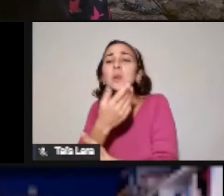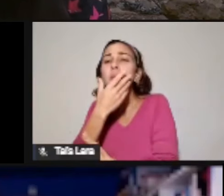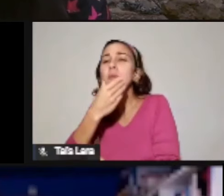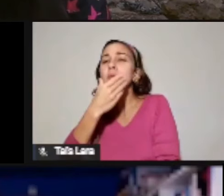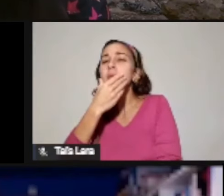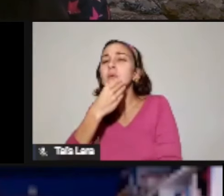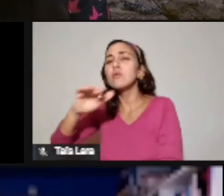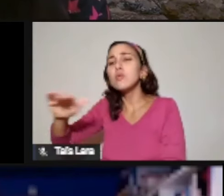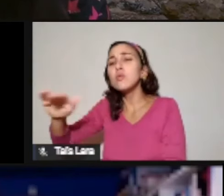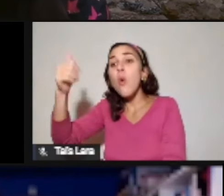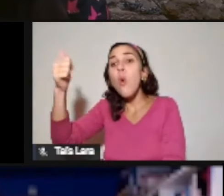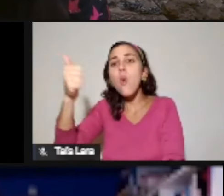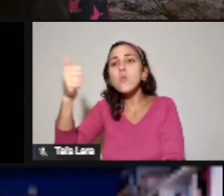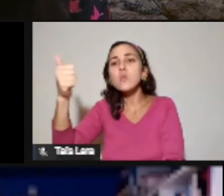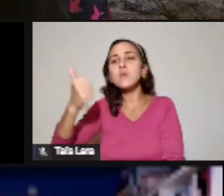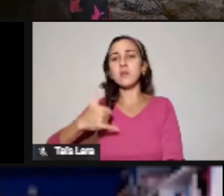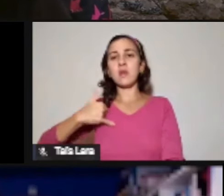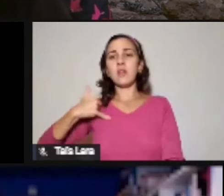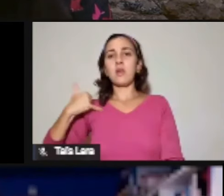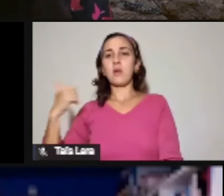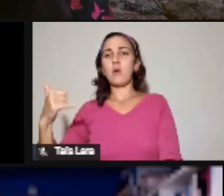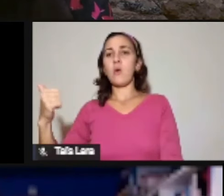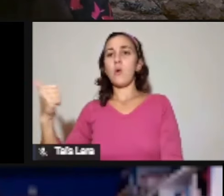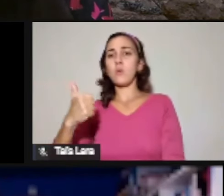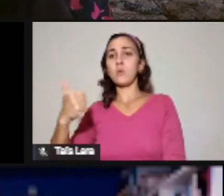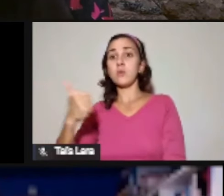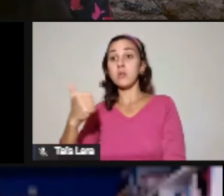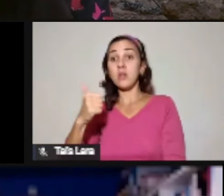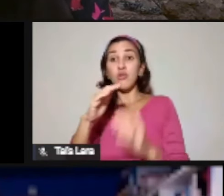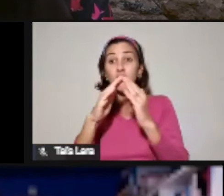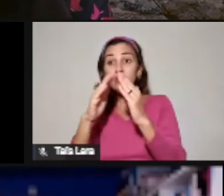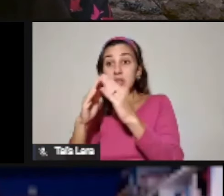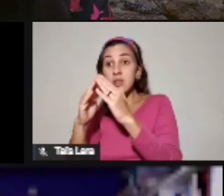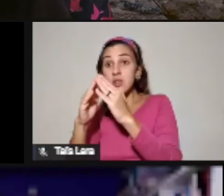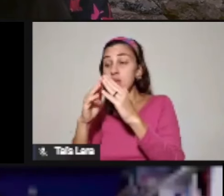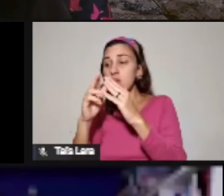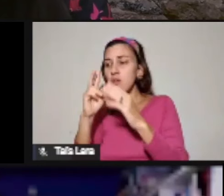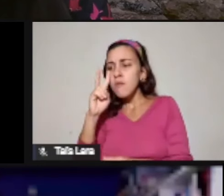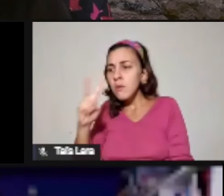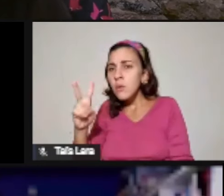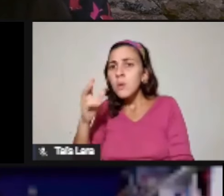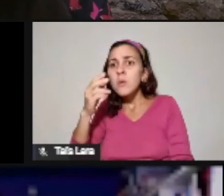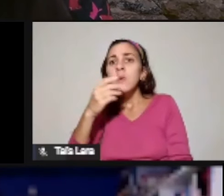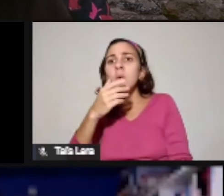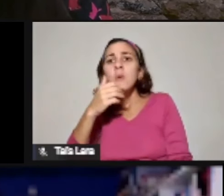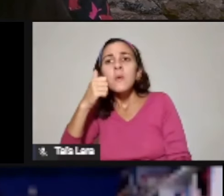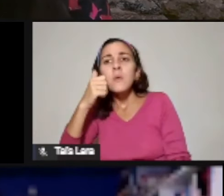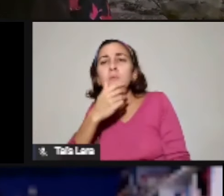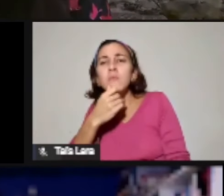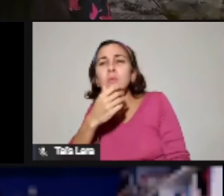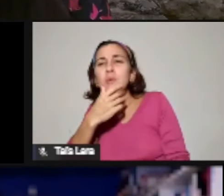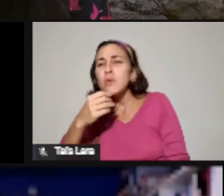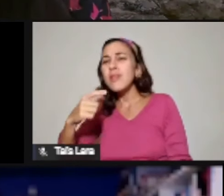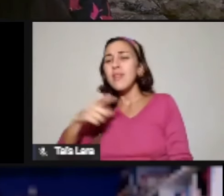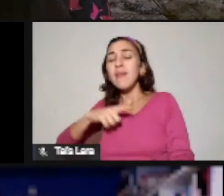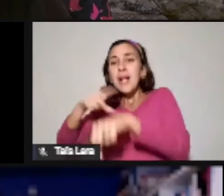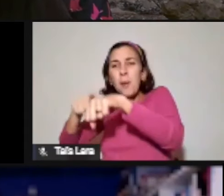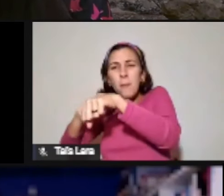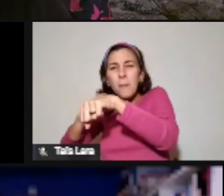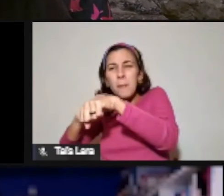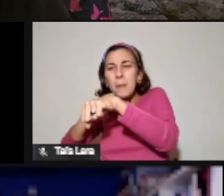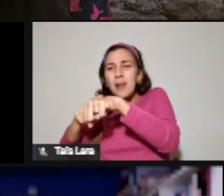semanas. Uhum. Os vizinhos, eles demoraram para fazer essa denúncia, e também teve uma questão, enfim, do